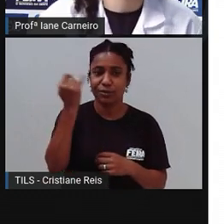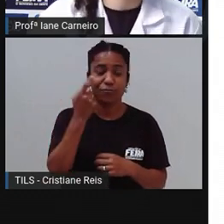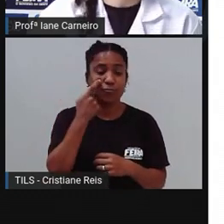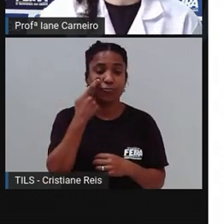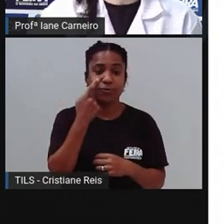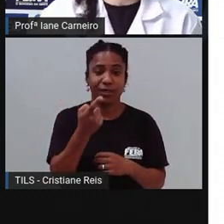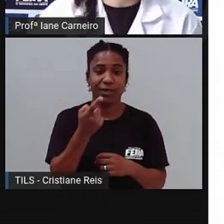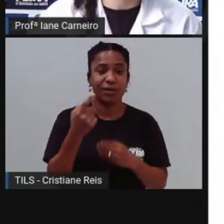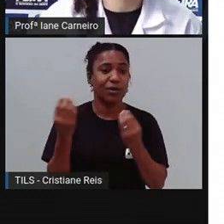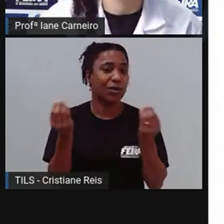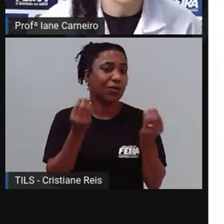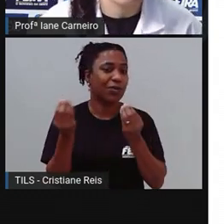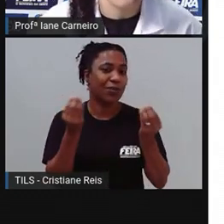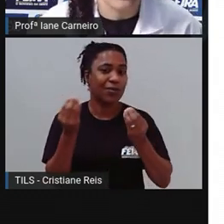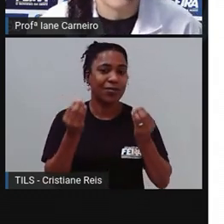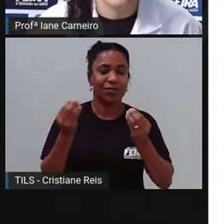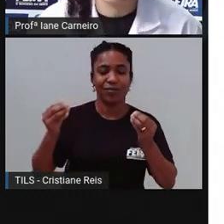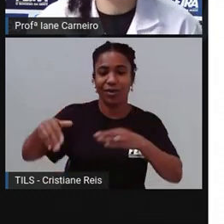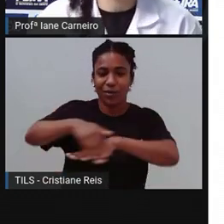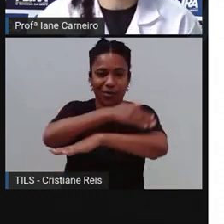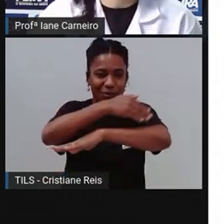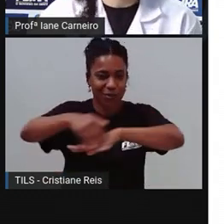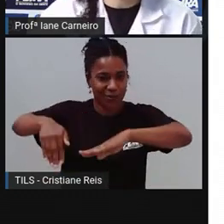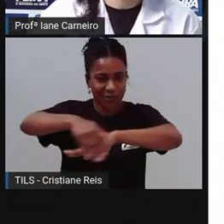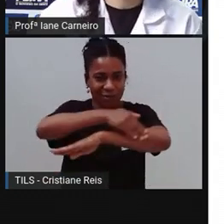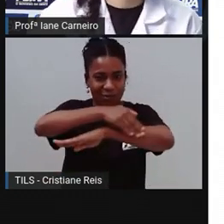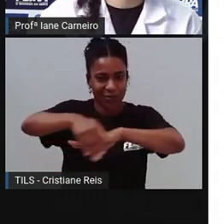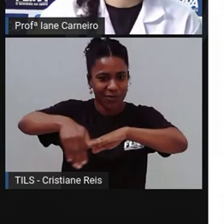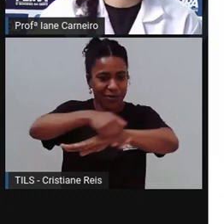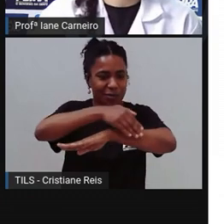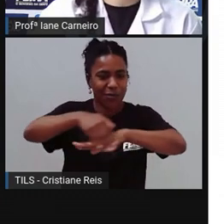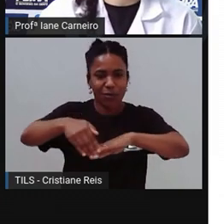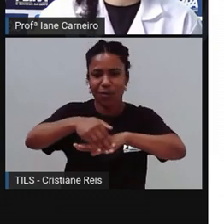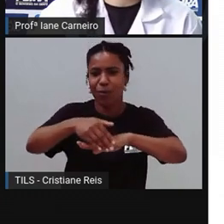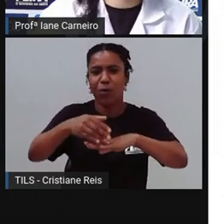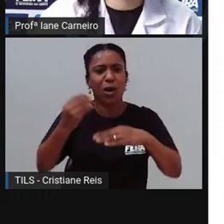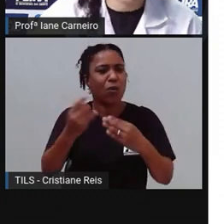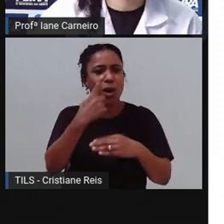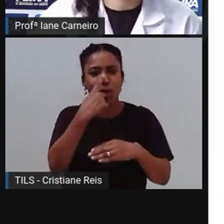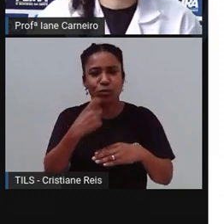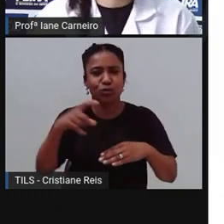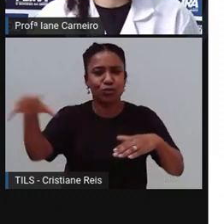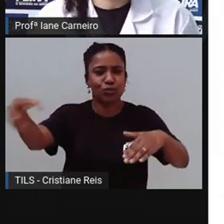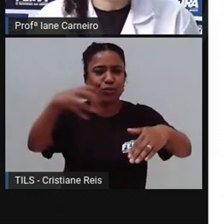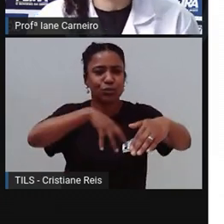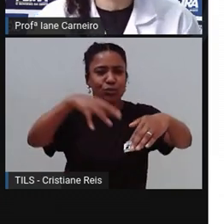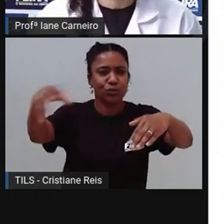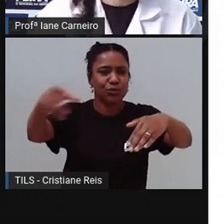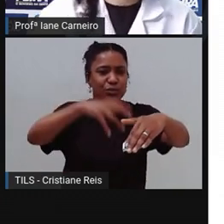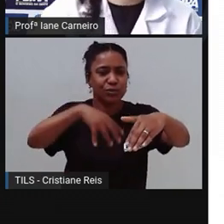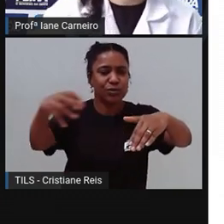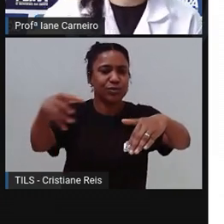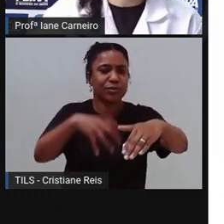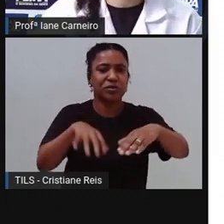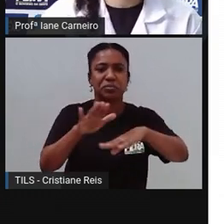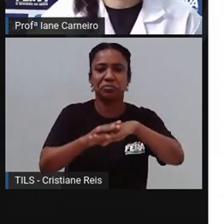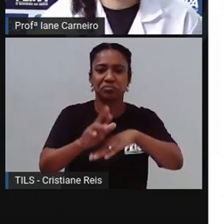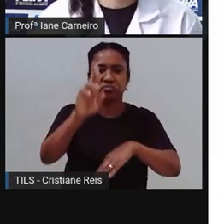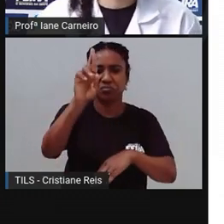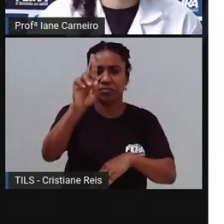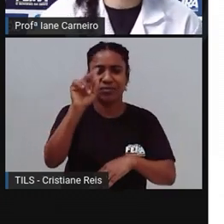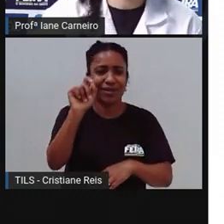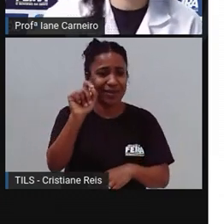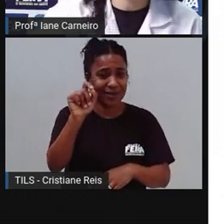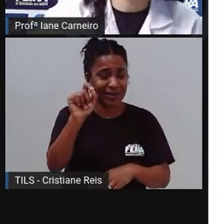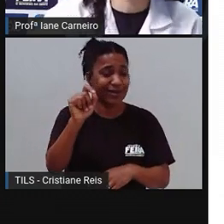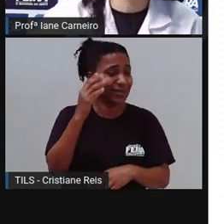feita a coleta de lixo em sua rua. Vocês sabiam que é feita, né, em nossa cidade, uma coleta de lixo? E cada rua